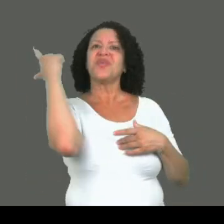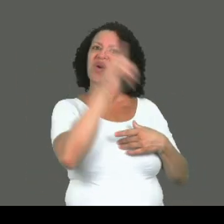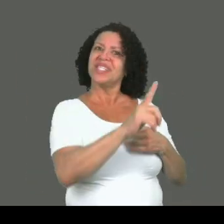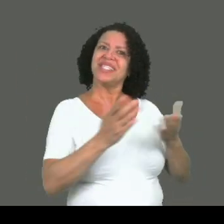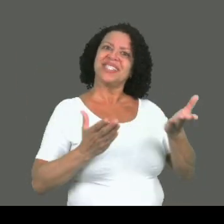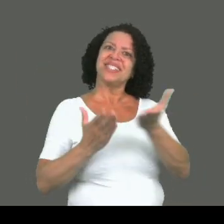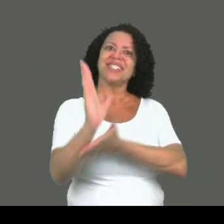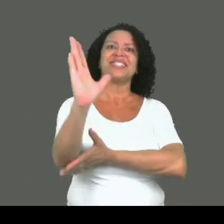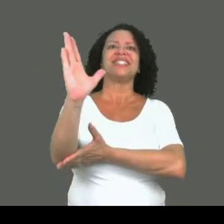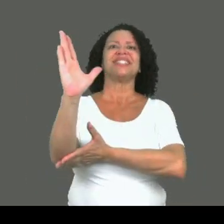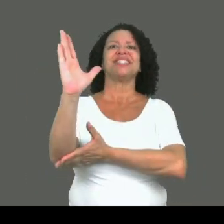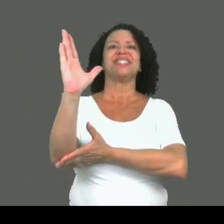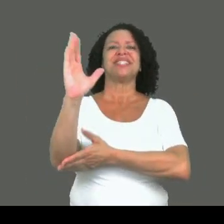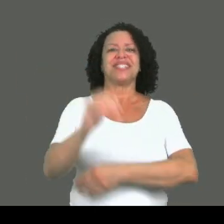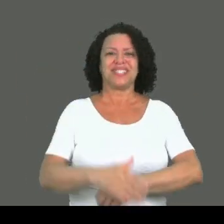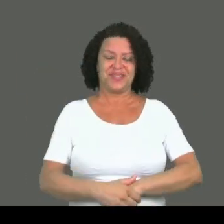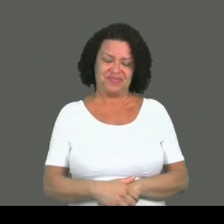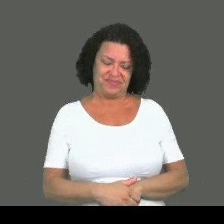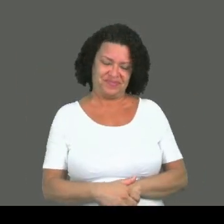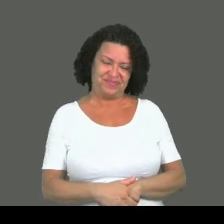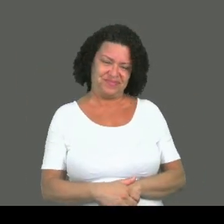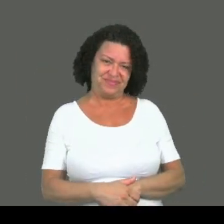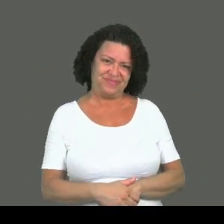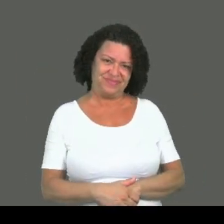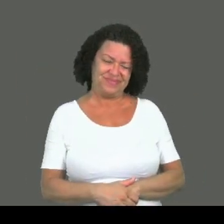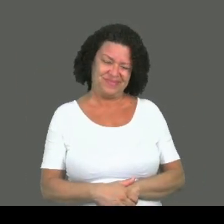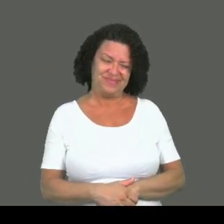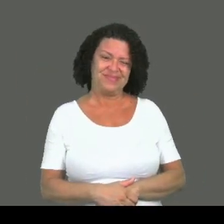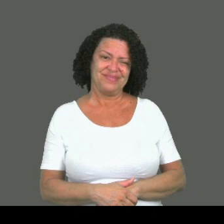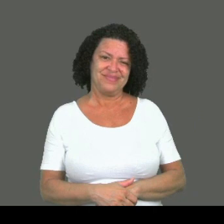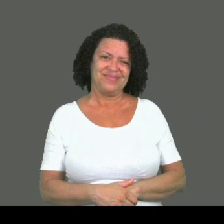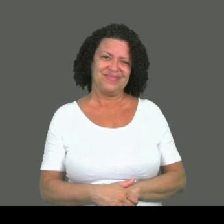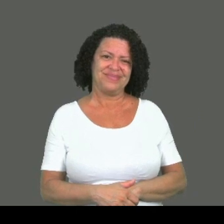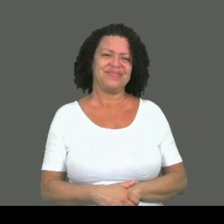você cursou, né?